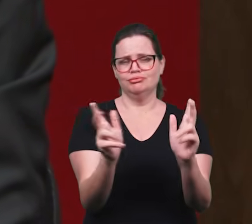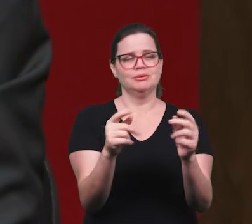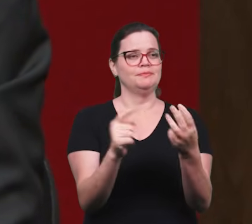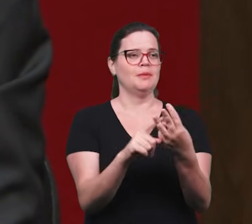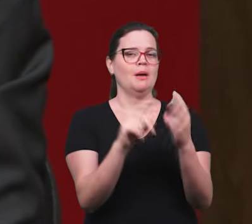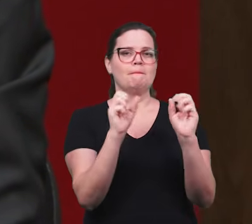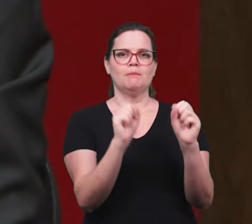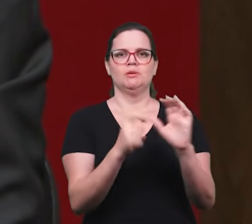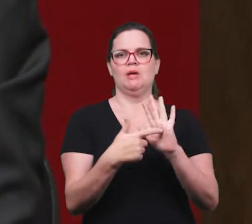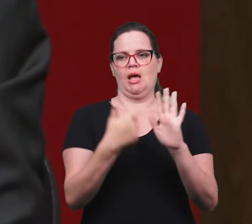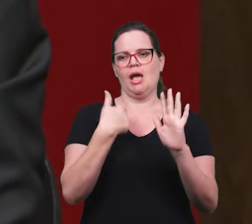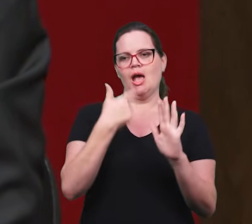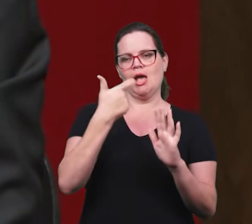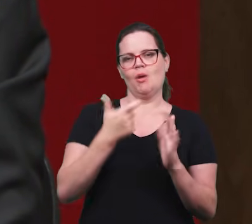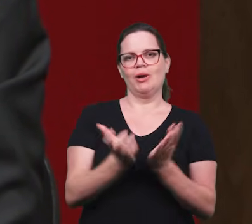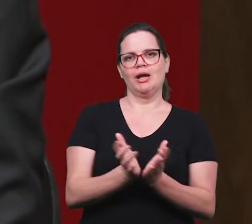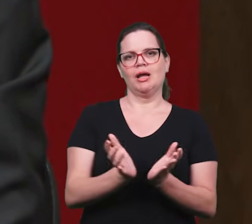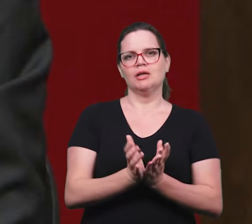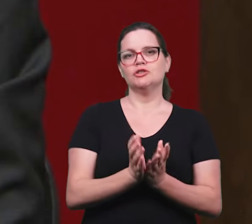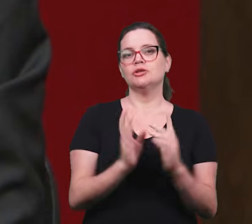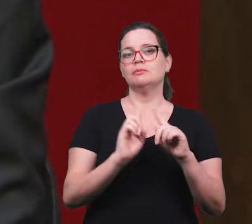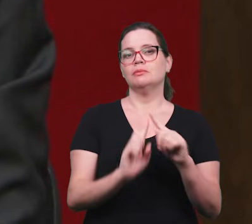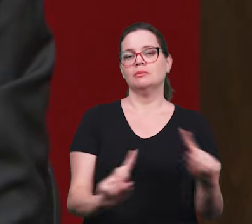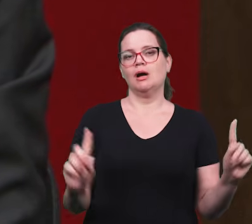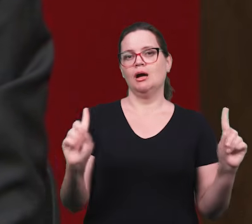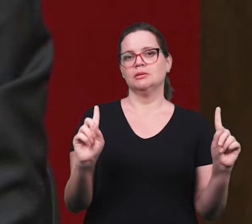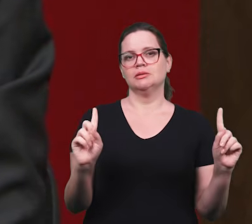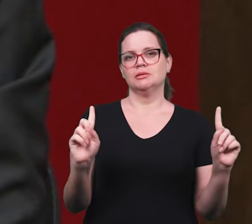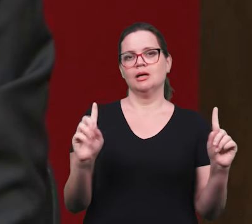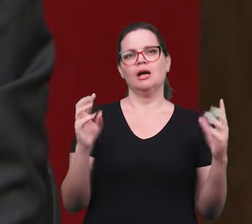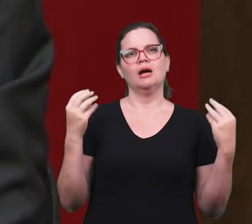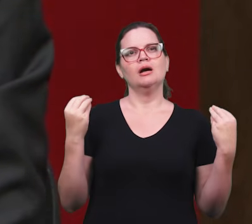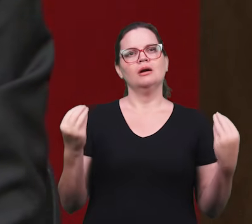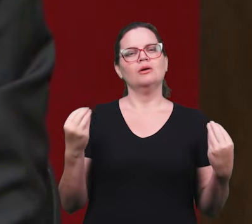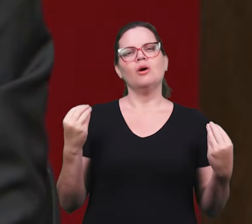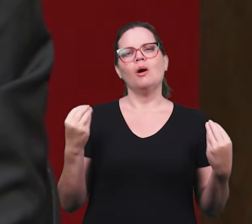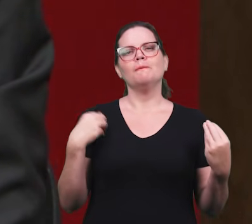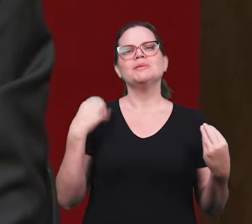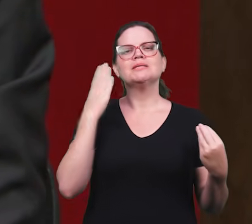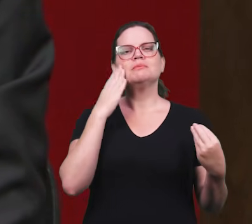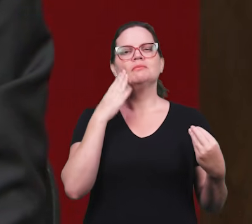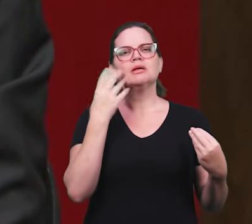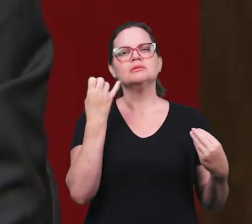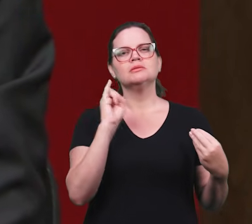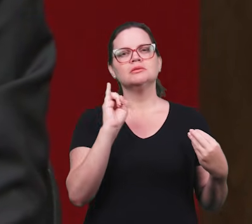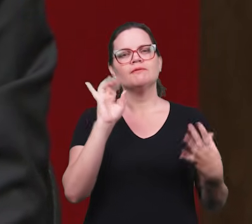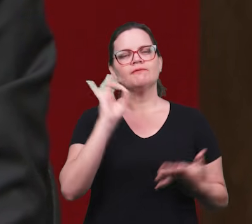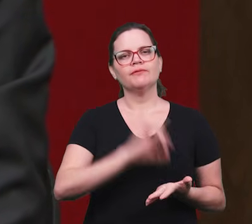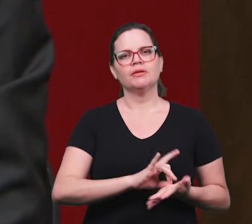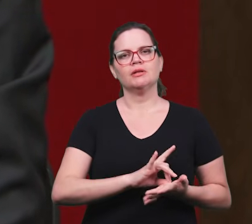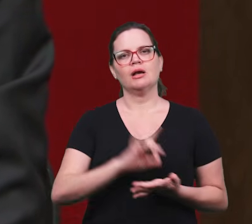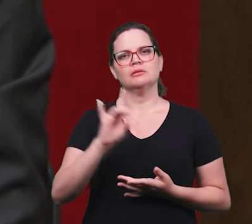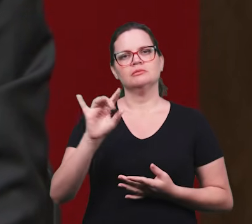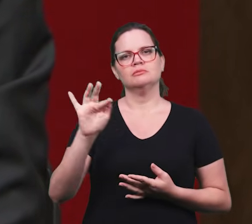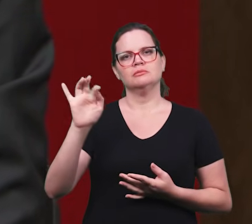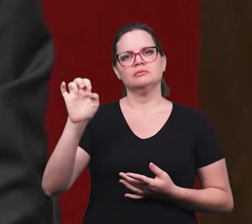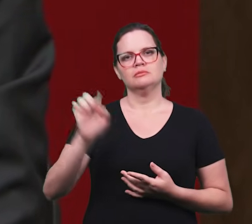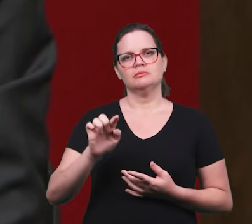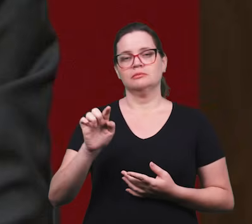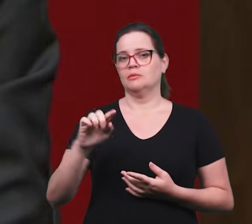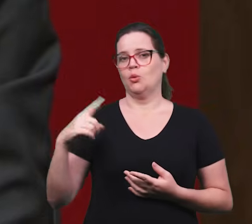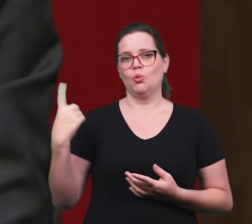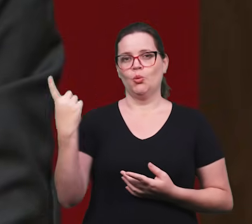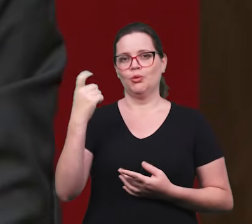que vive um evangelho, mas somente o Senhor ele vai poder dizer verdadeiramente